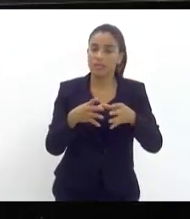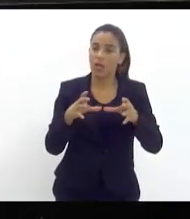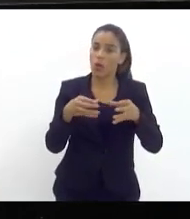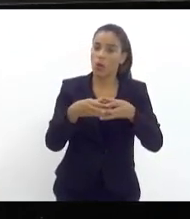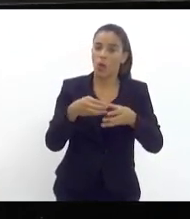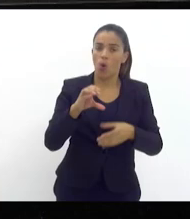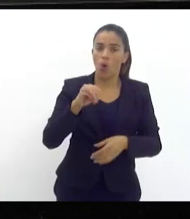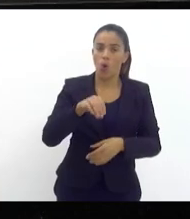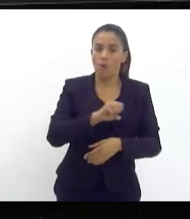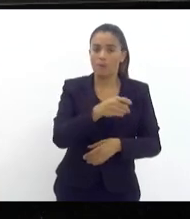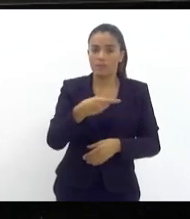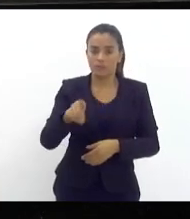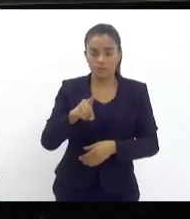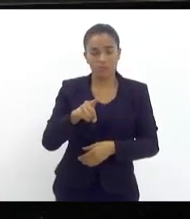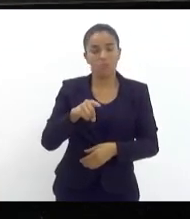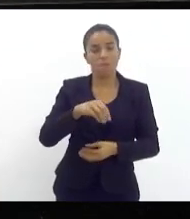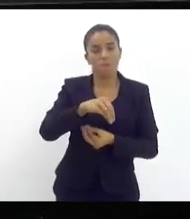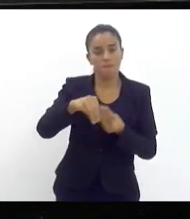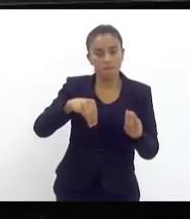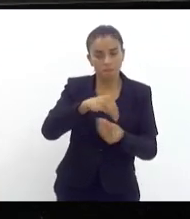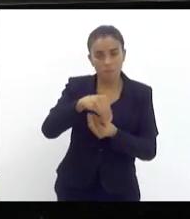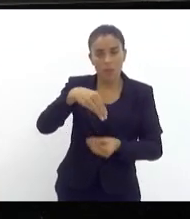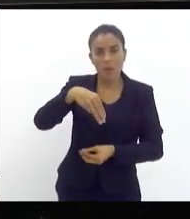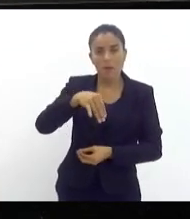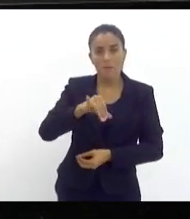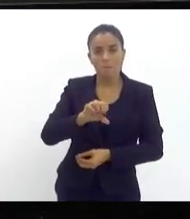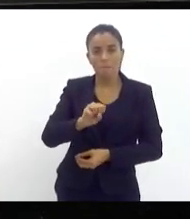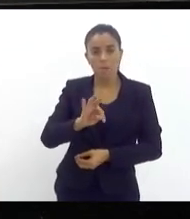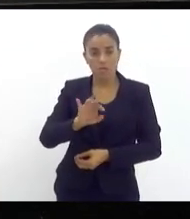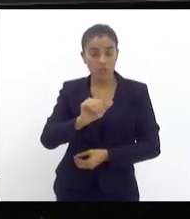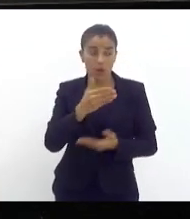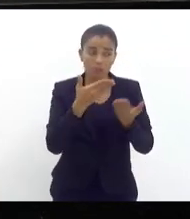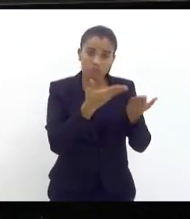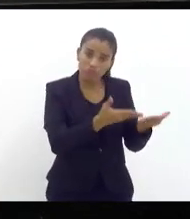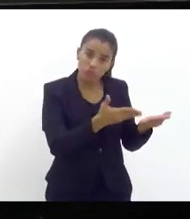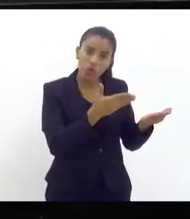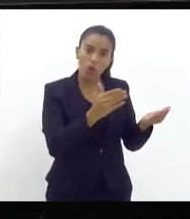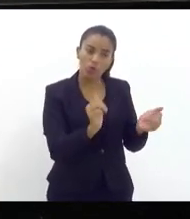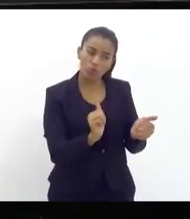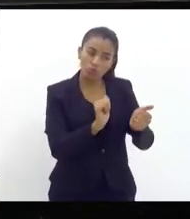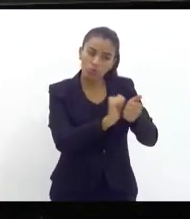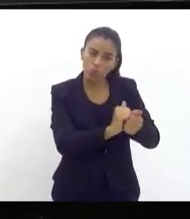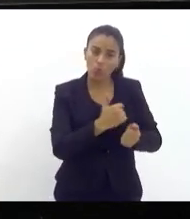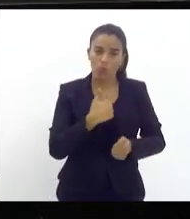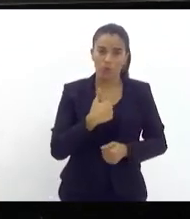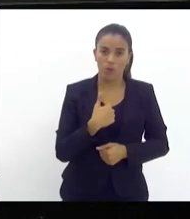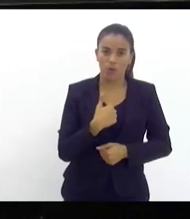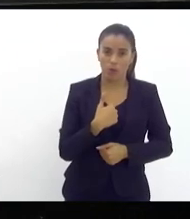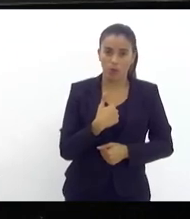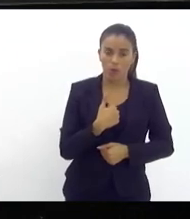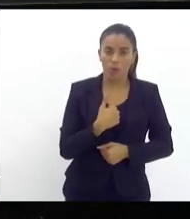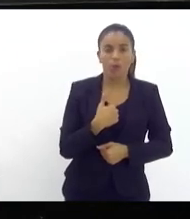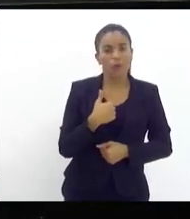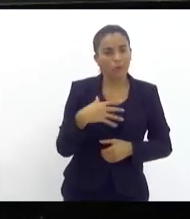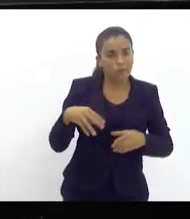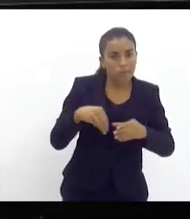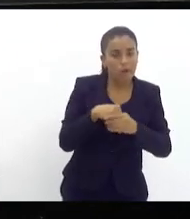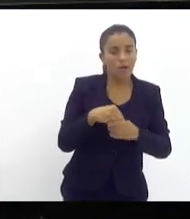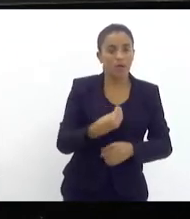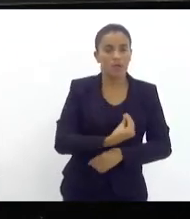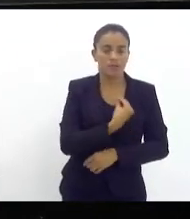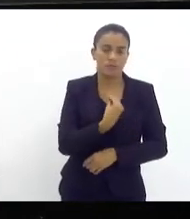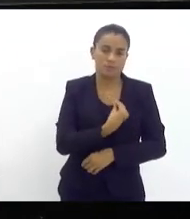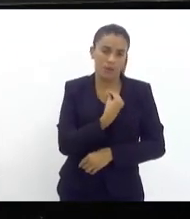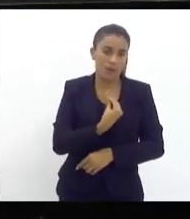gostaria muito que vossa excelência que está a parte desse assunto juntamente comigo que participasse